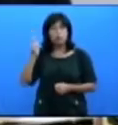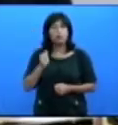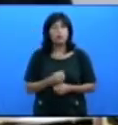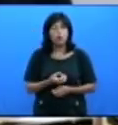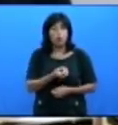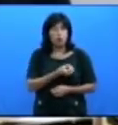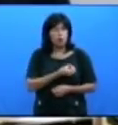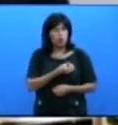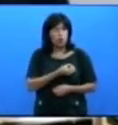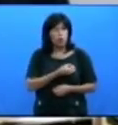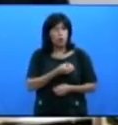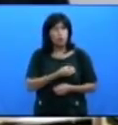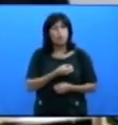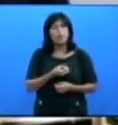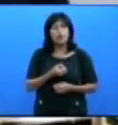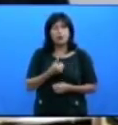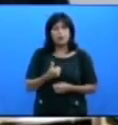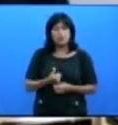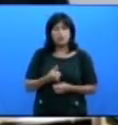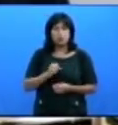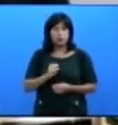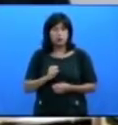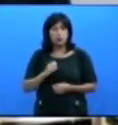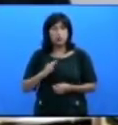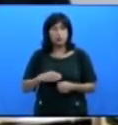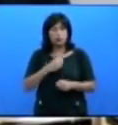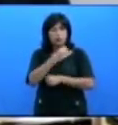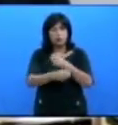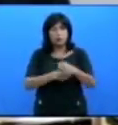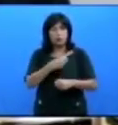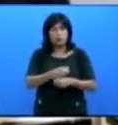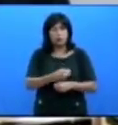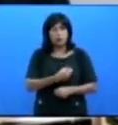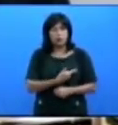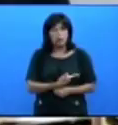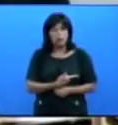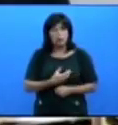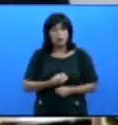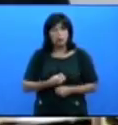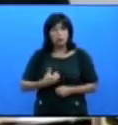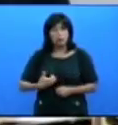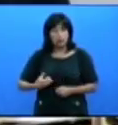C01-1184-2010, de 26 de novembro de 2010, em resposta ao requerimento